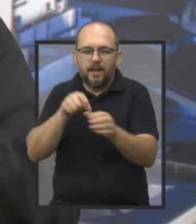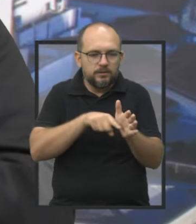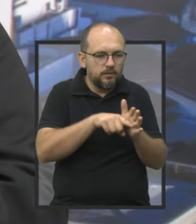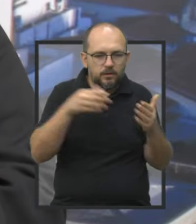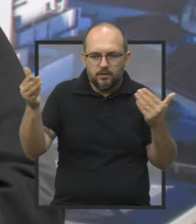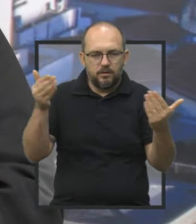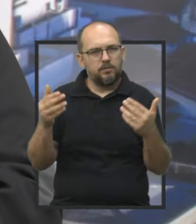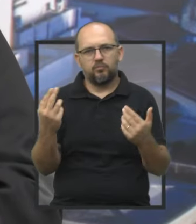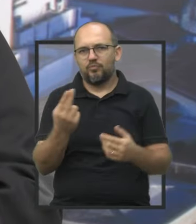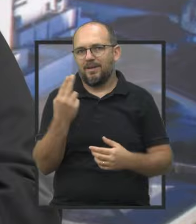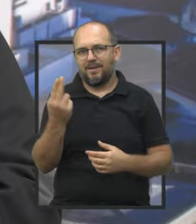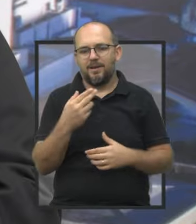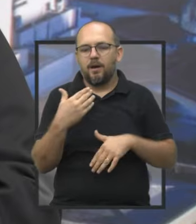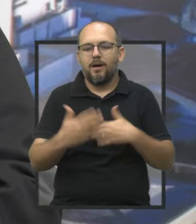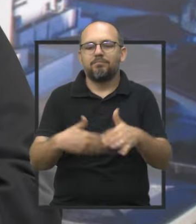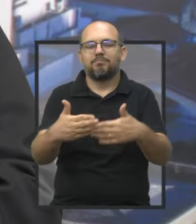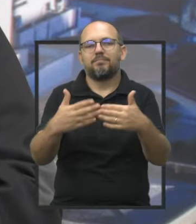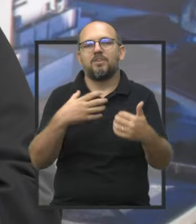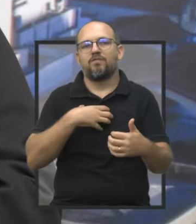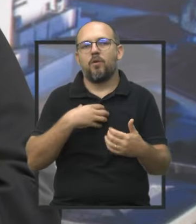que nós imaginamos, né?